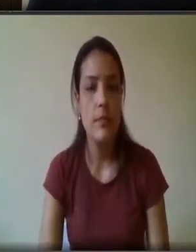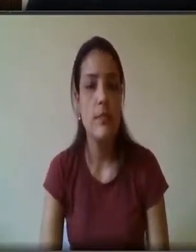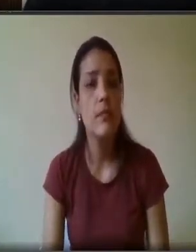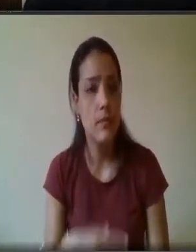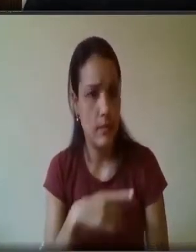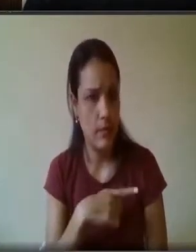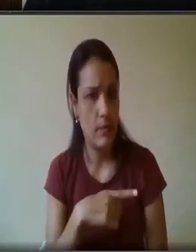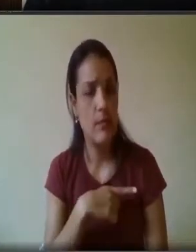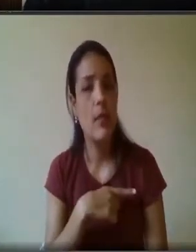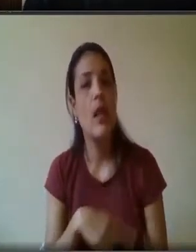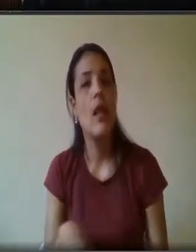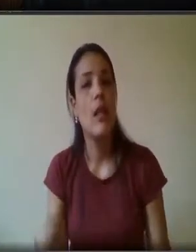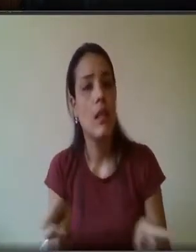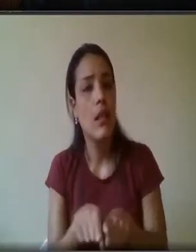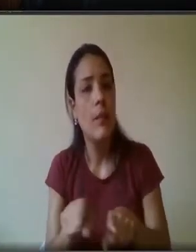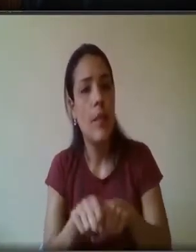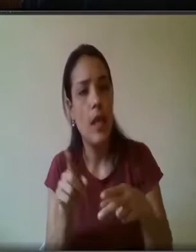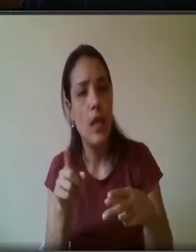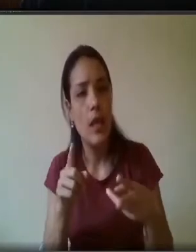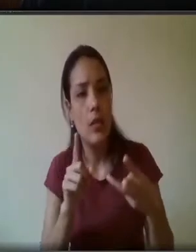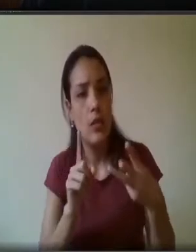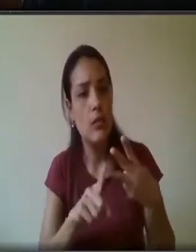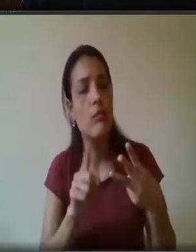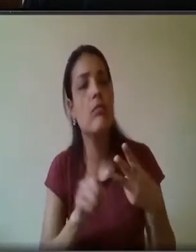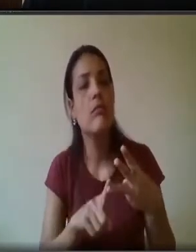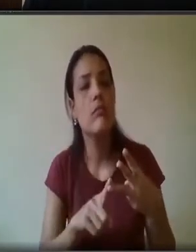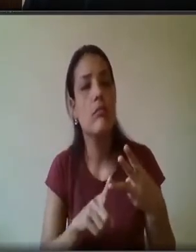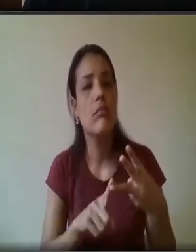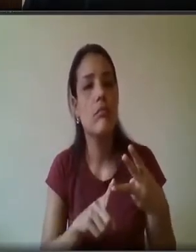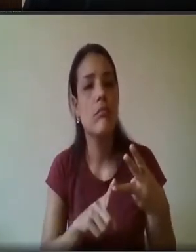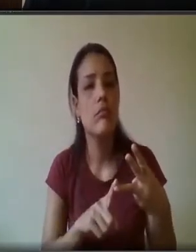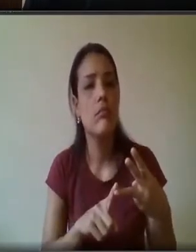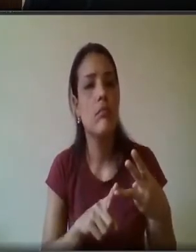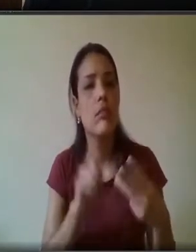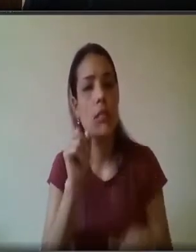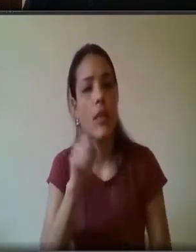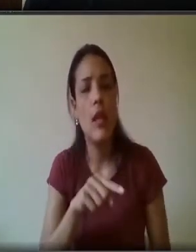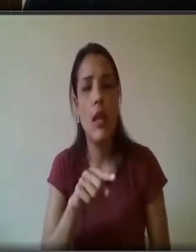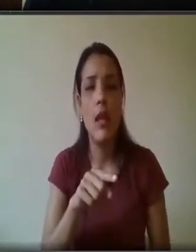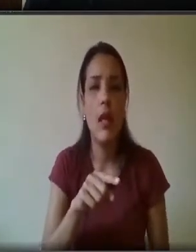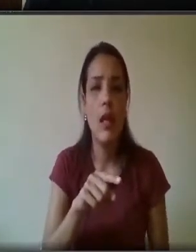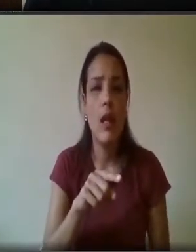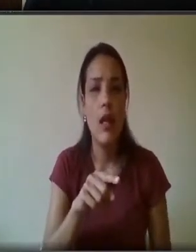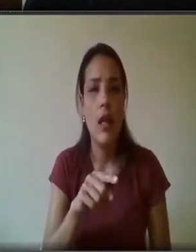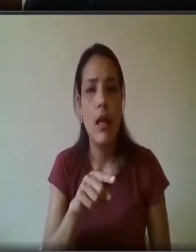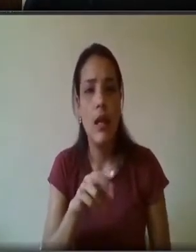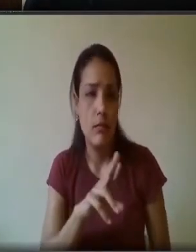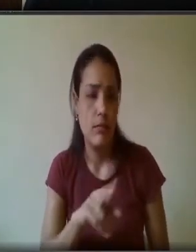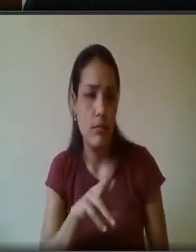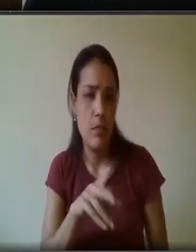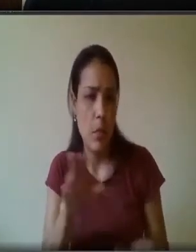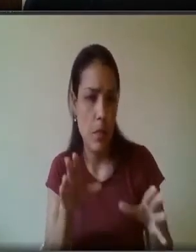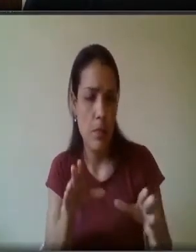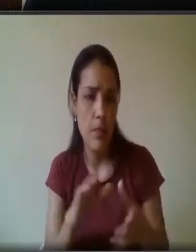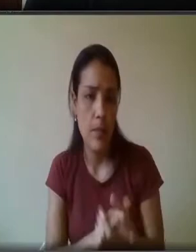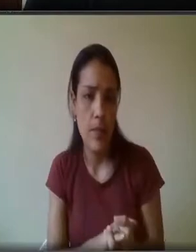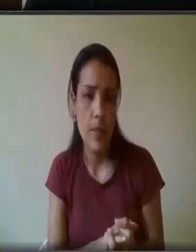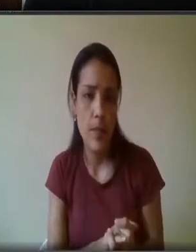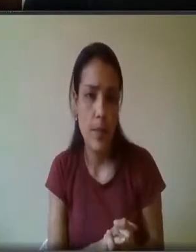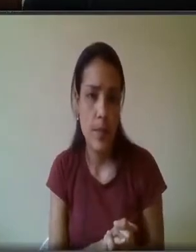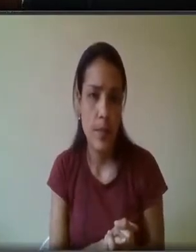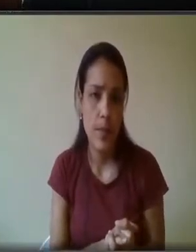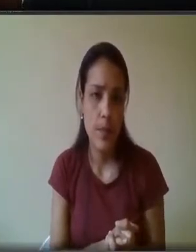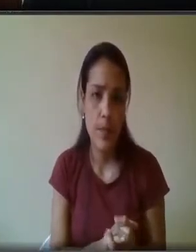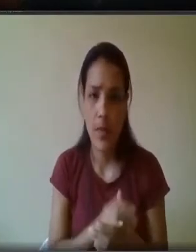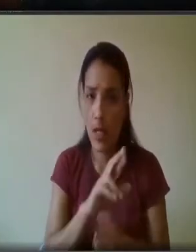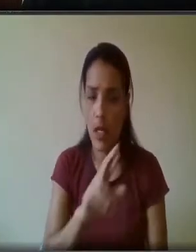um terceiro tipo, que é mais restrito, né? Vamos colocar assim, que ele é menos comum,